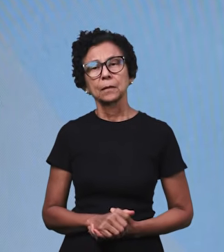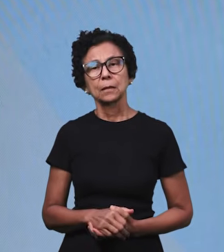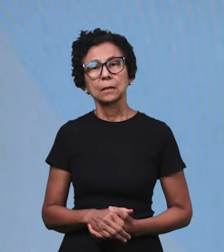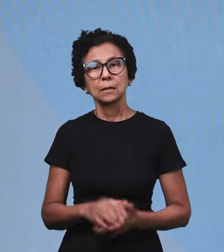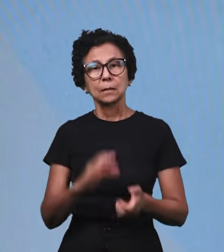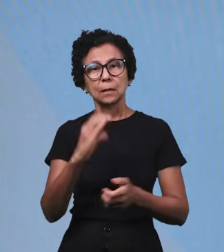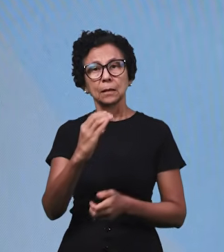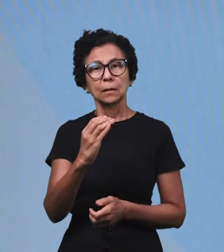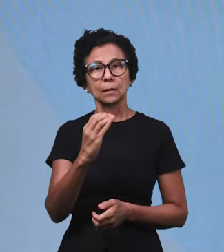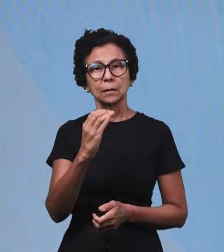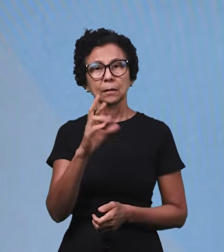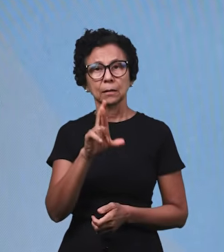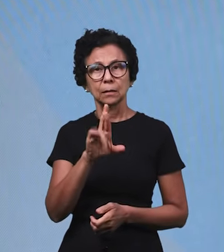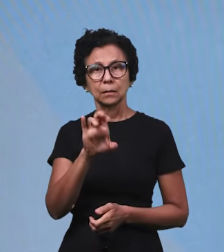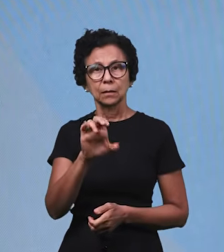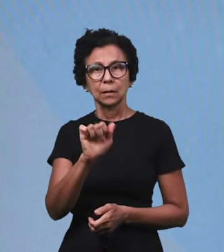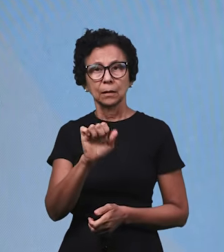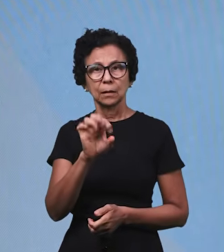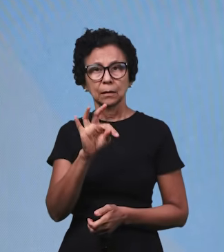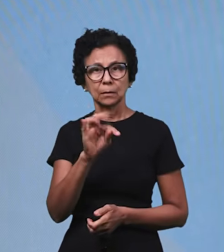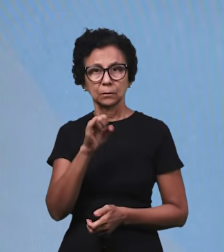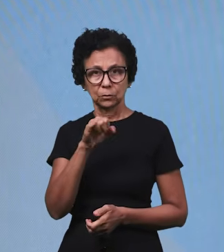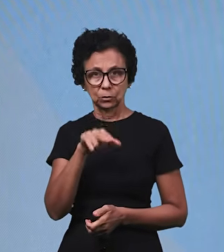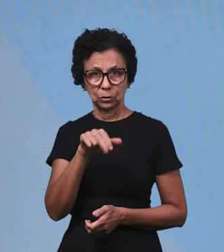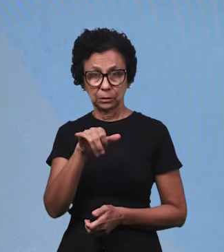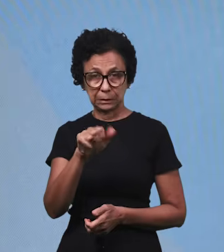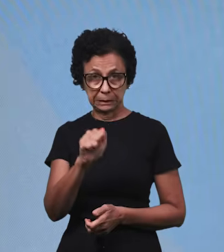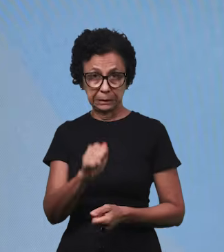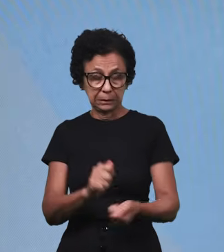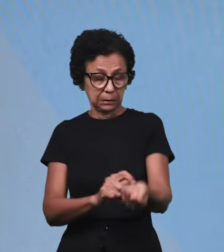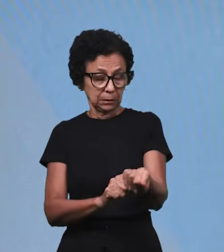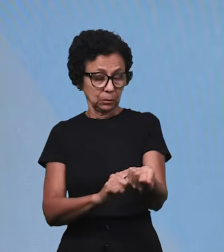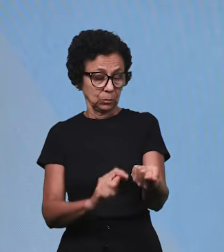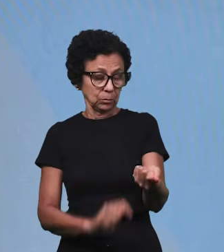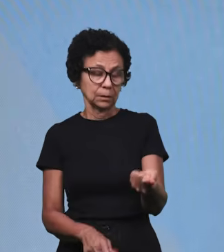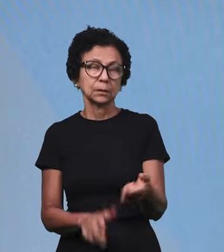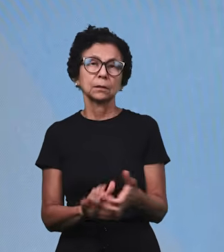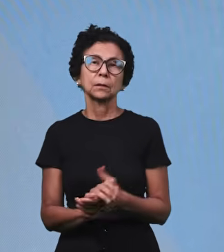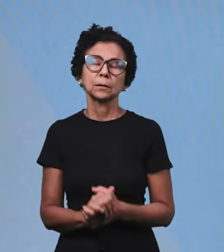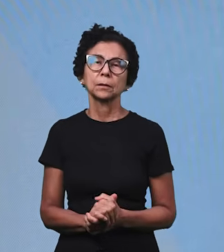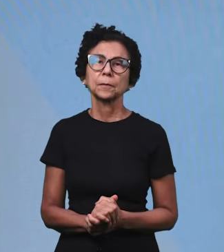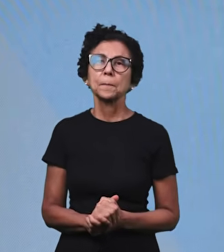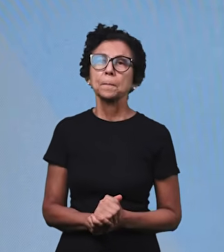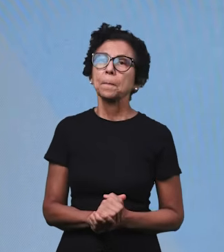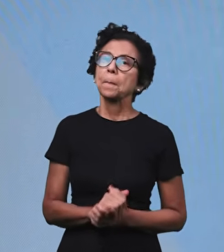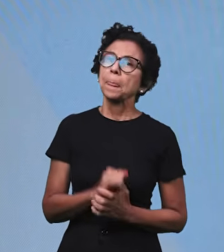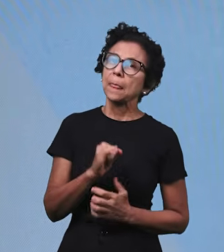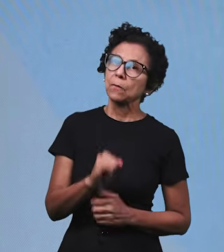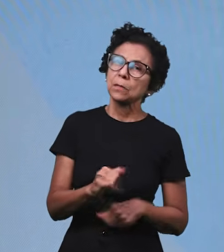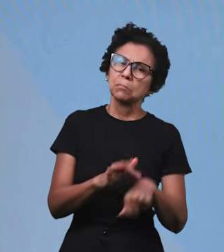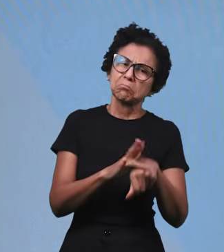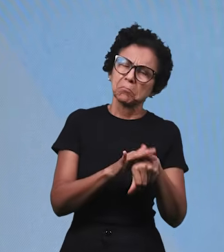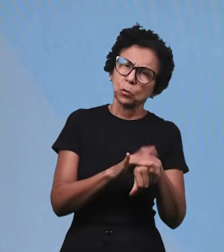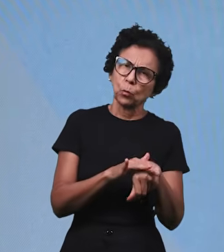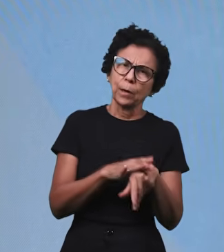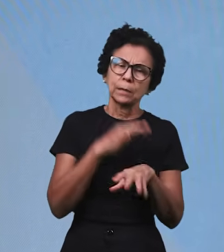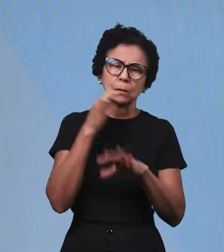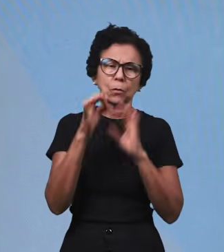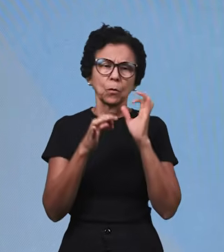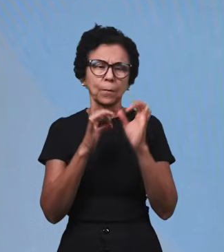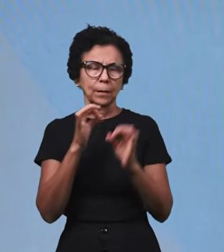albumina-creatinina no sangue. Então, se você tem alguma dessas comorbidades que eu falei, é importante que